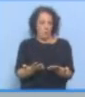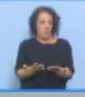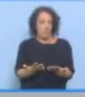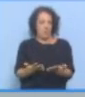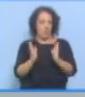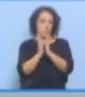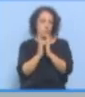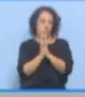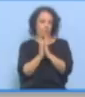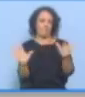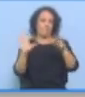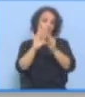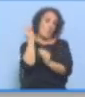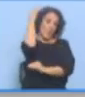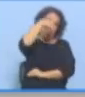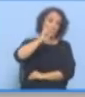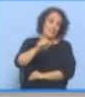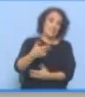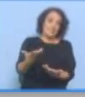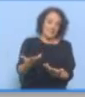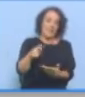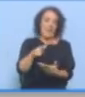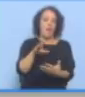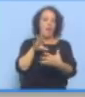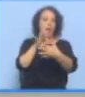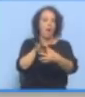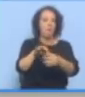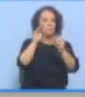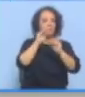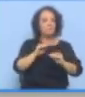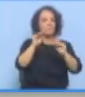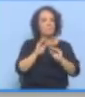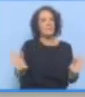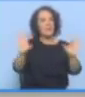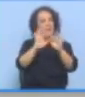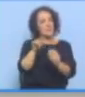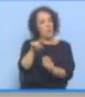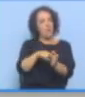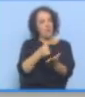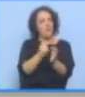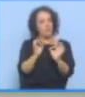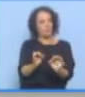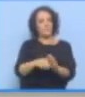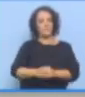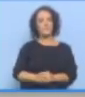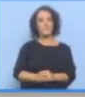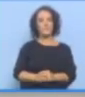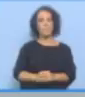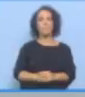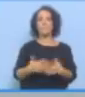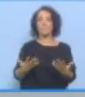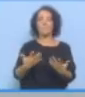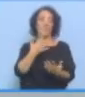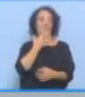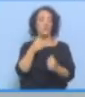de hoje e com o batismo, como fez. Ou seja, através desta pastoral que tem que fazer esta ligação, necessariamente. Como, enfim, todos os